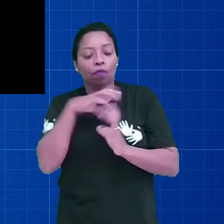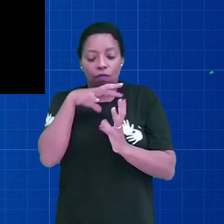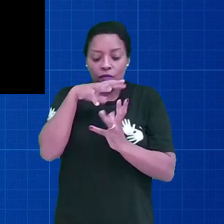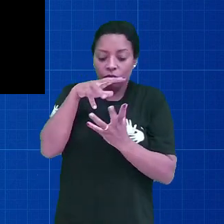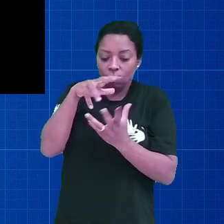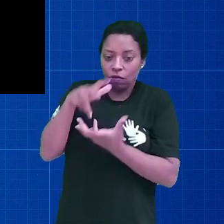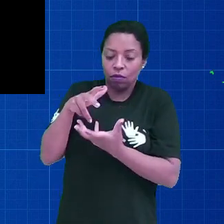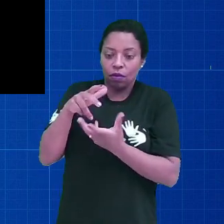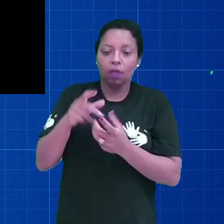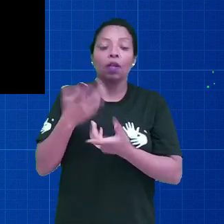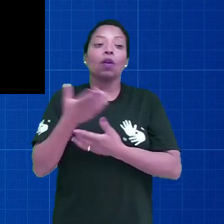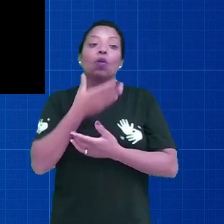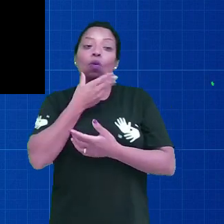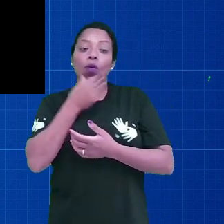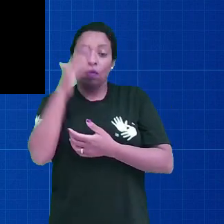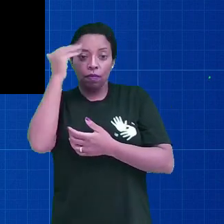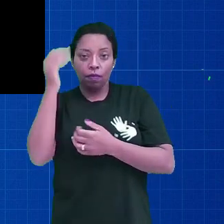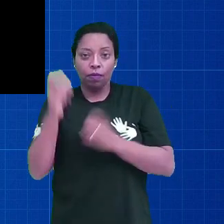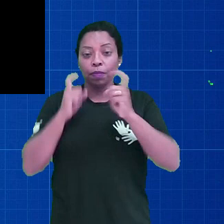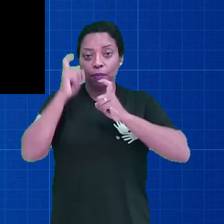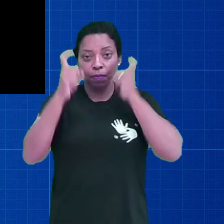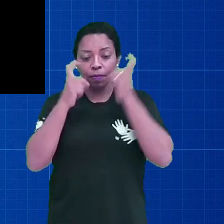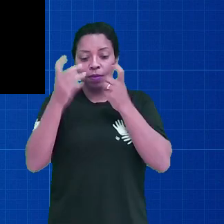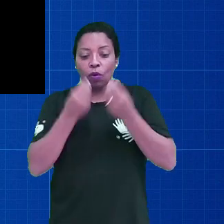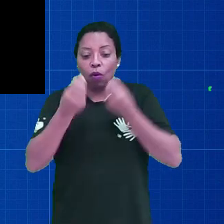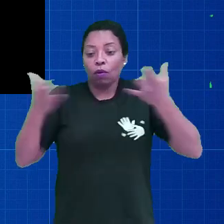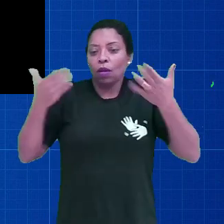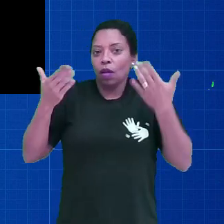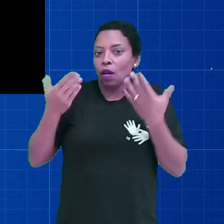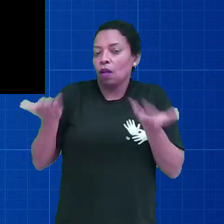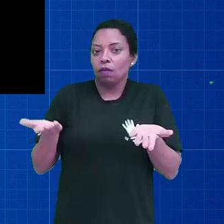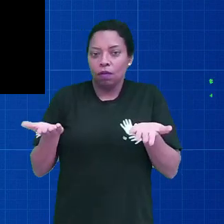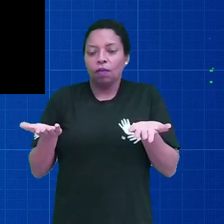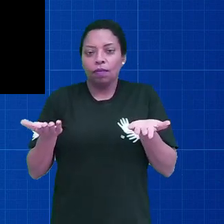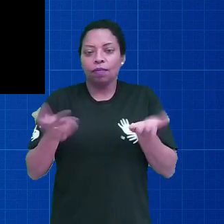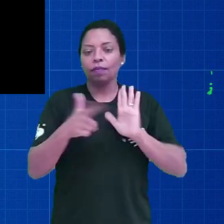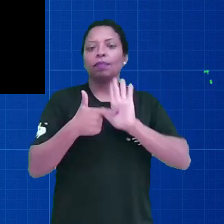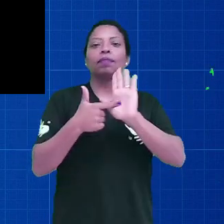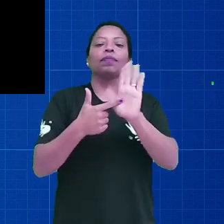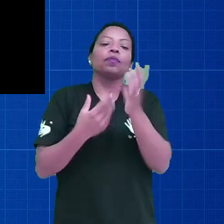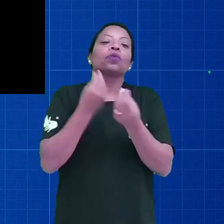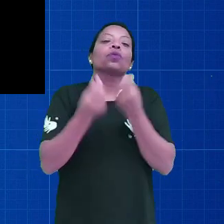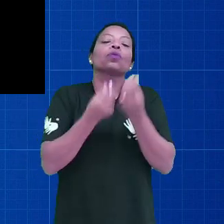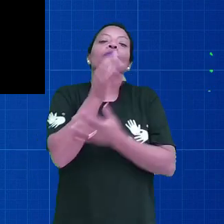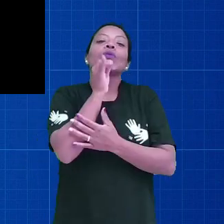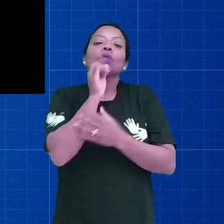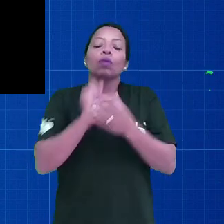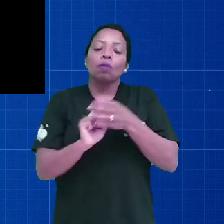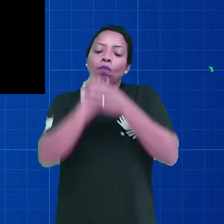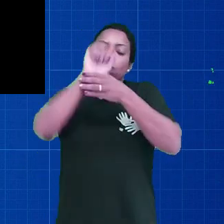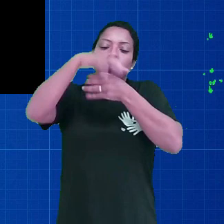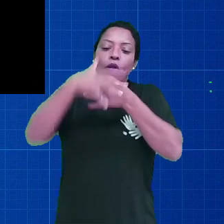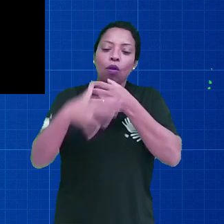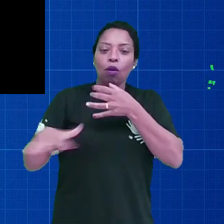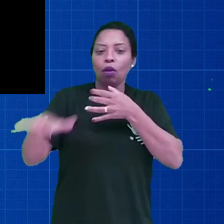da temperatura. Tá? Então, mais ou menos seguindo o efeito que uma erupção